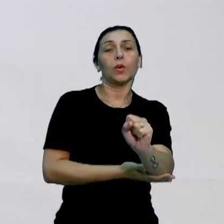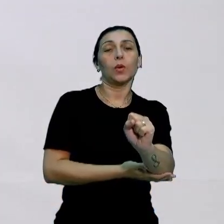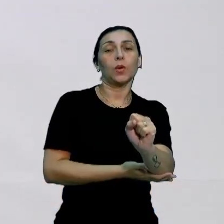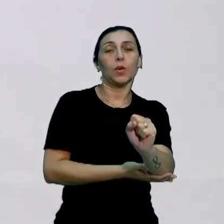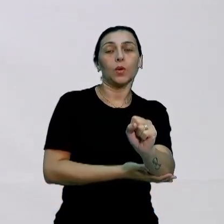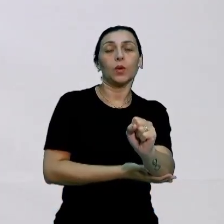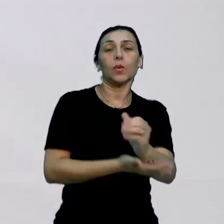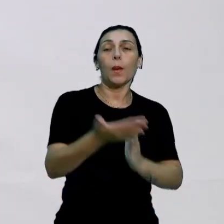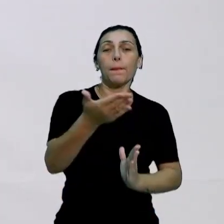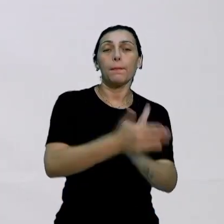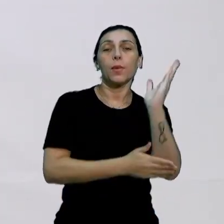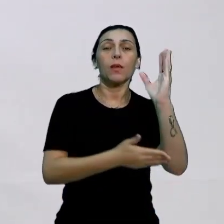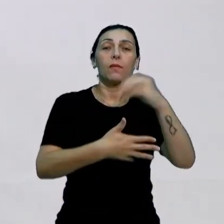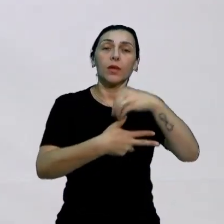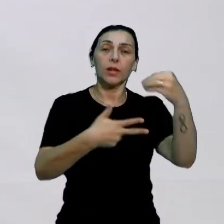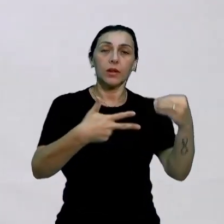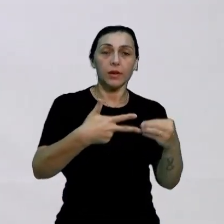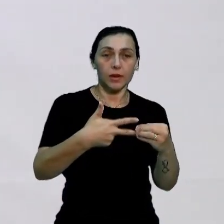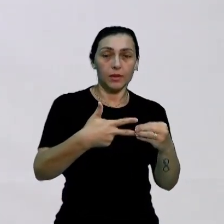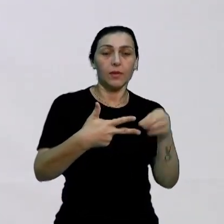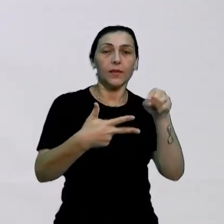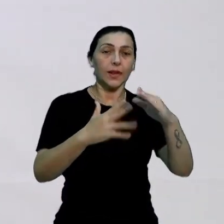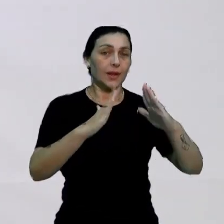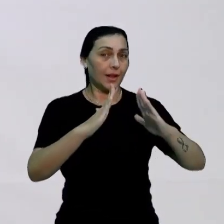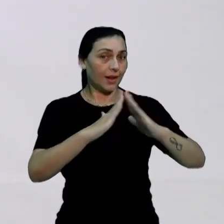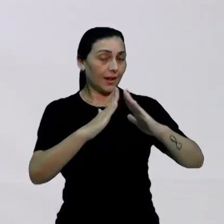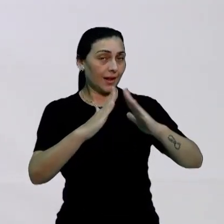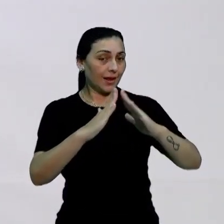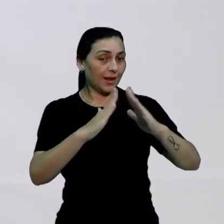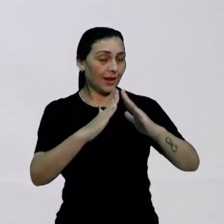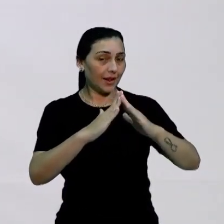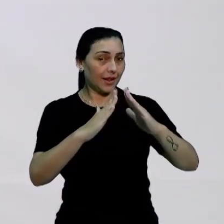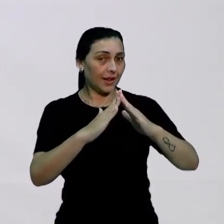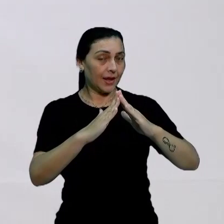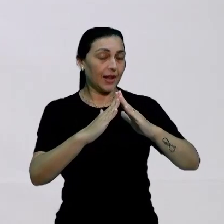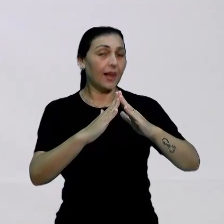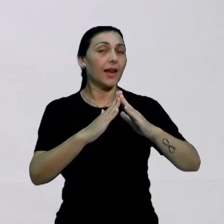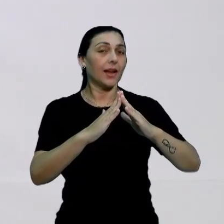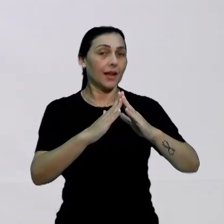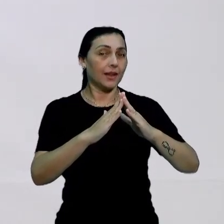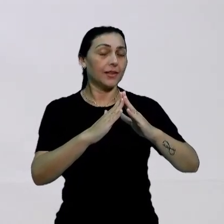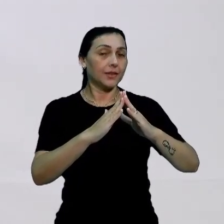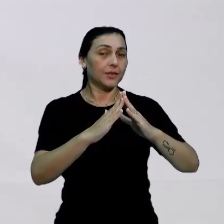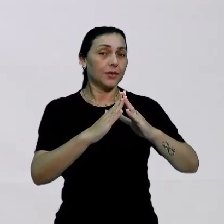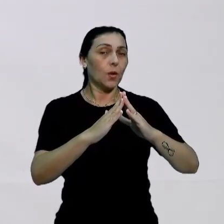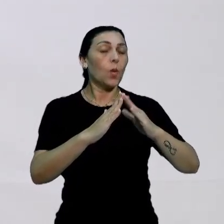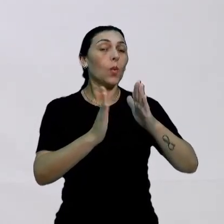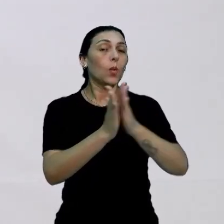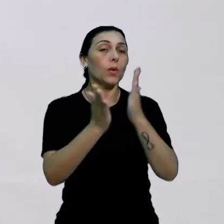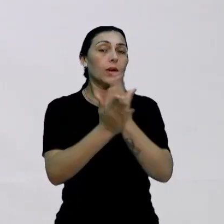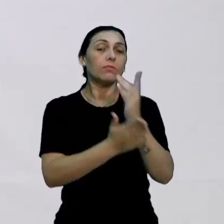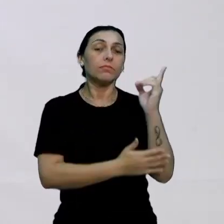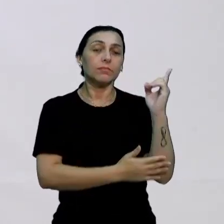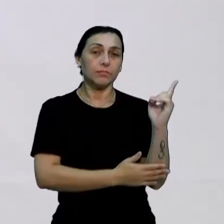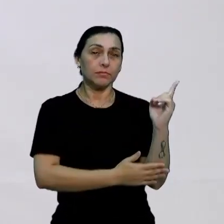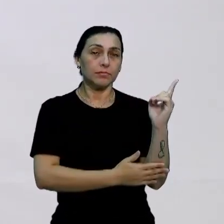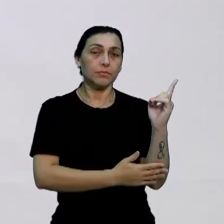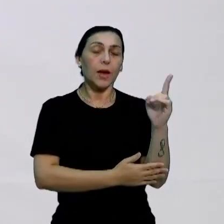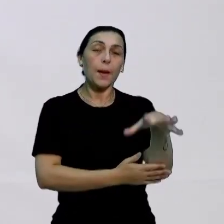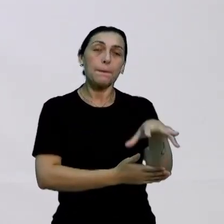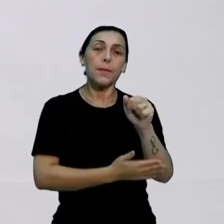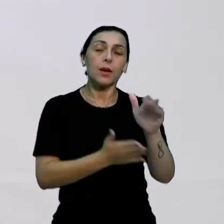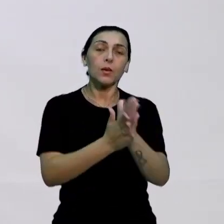Enem. Então, para você que está em casa, até o contrário, mas para você que está em casa, o livro é esse. Então, você pega o